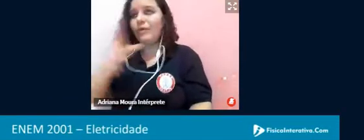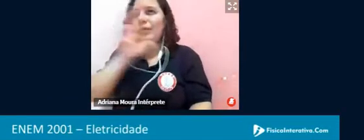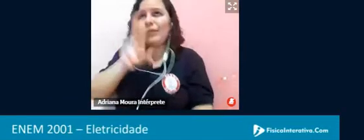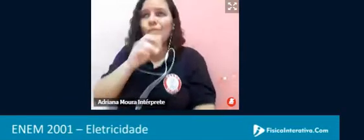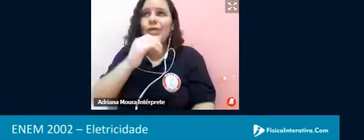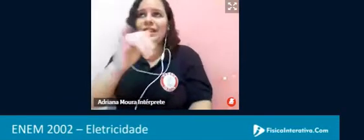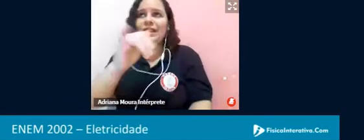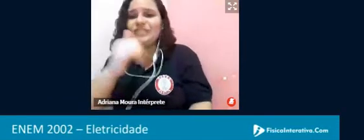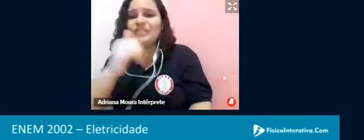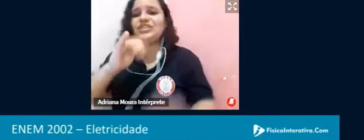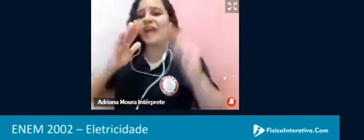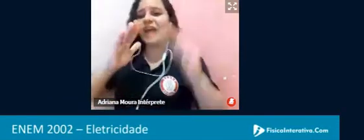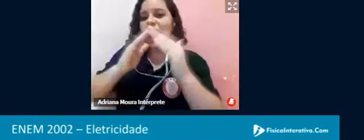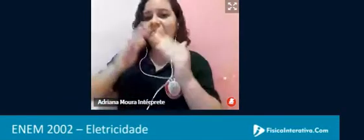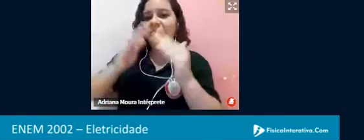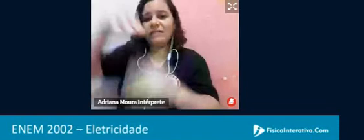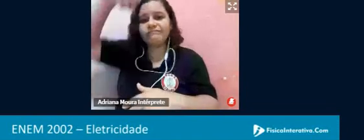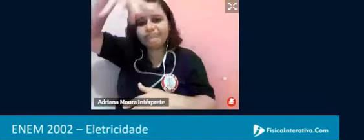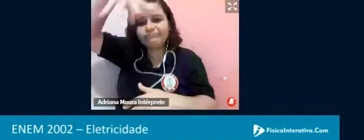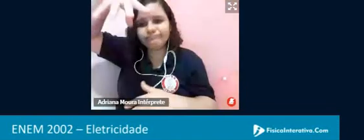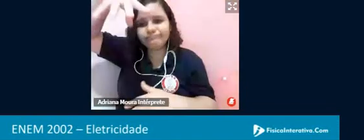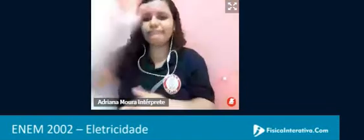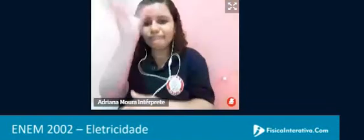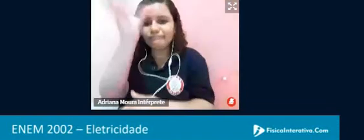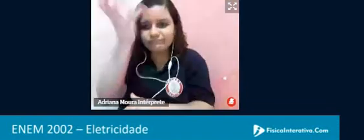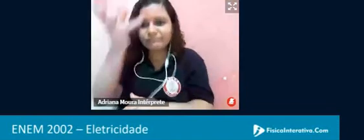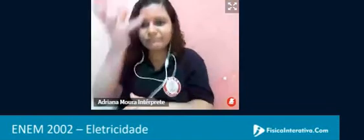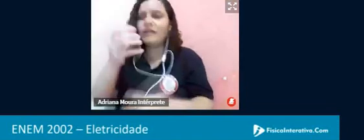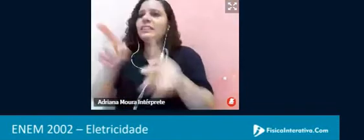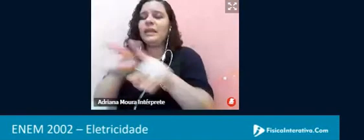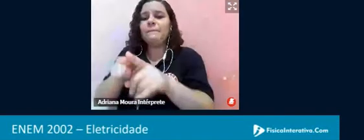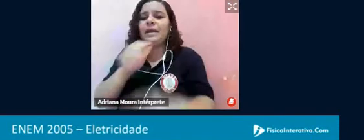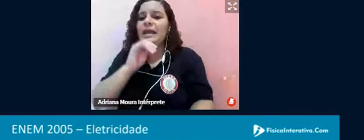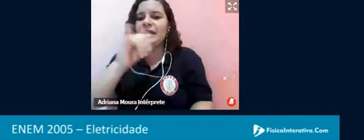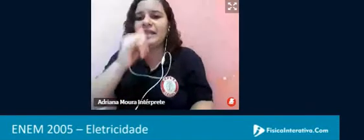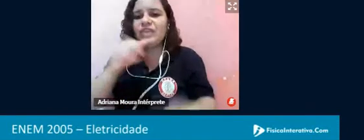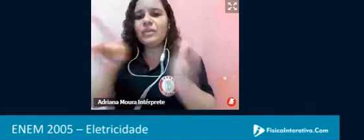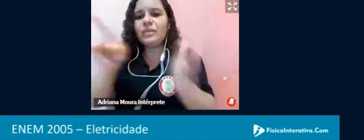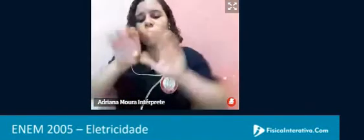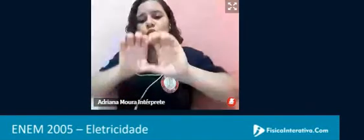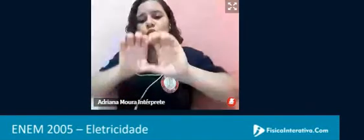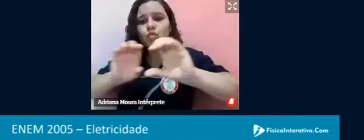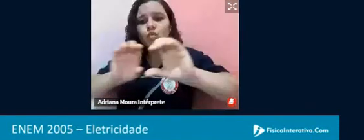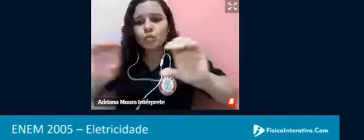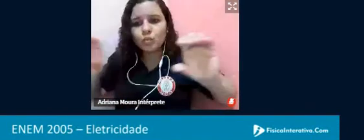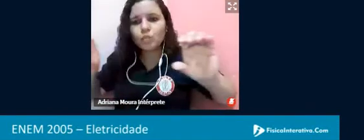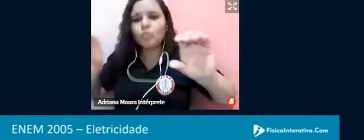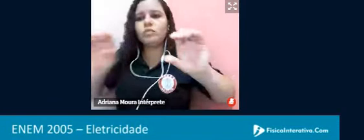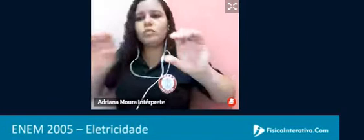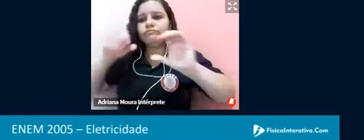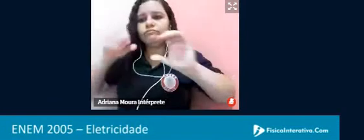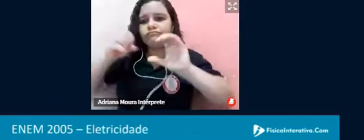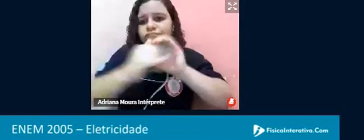das casas, vai falar sobre energia liberada através de tubulação, vai te dar listagem